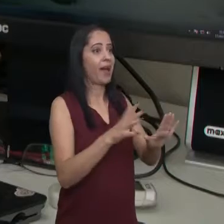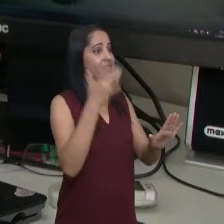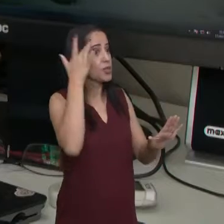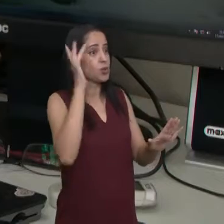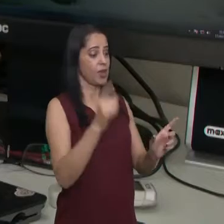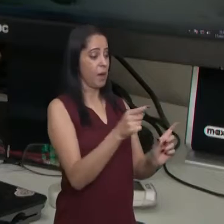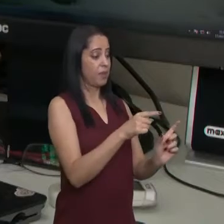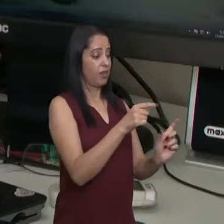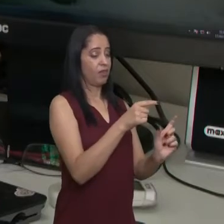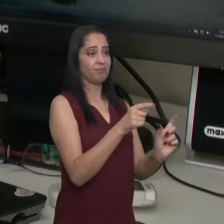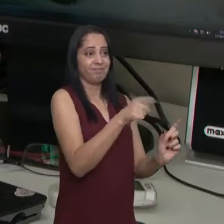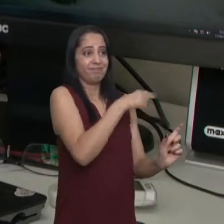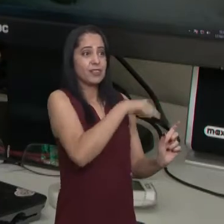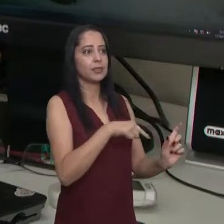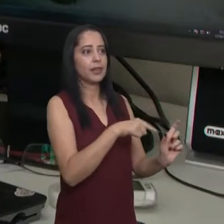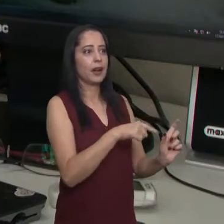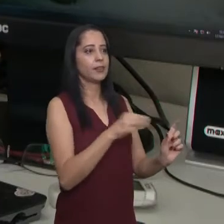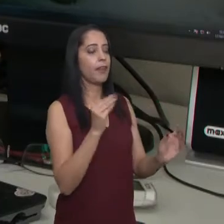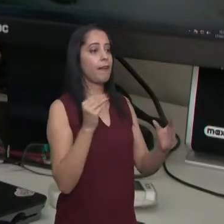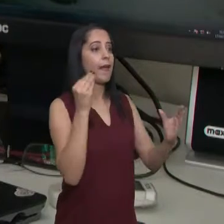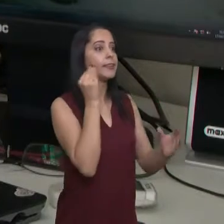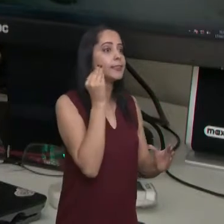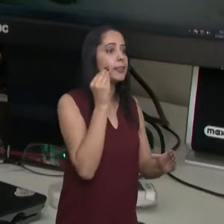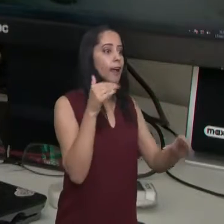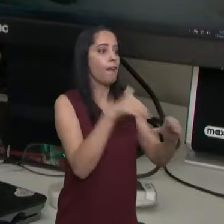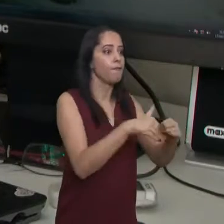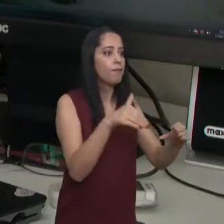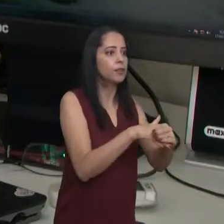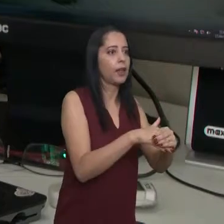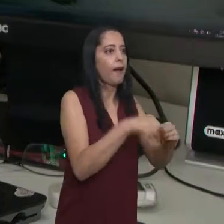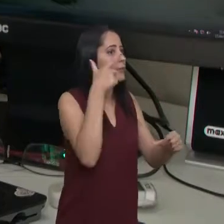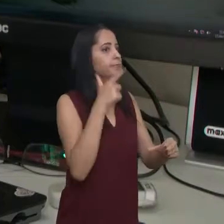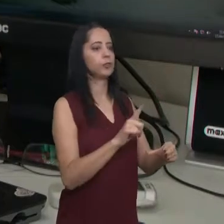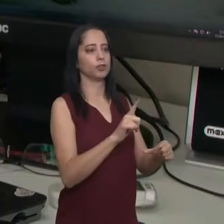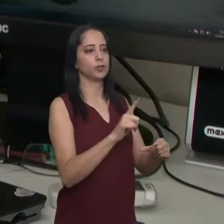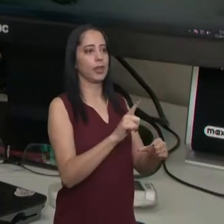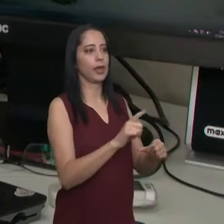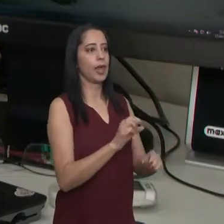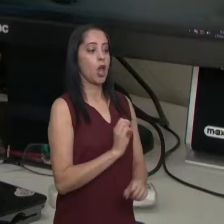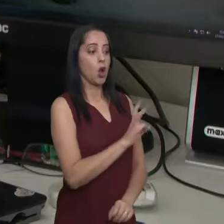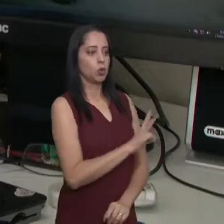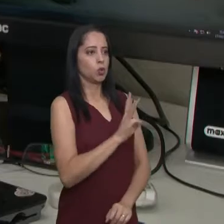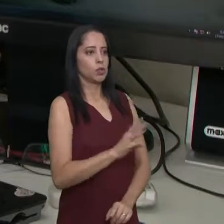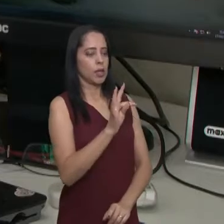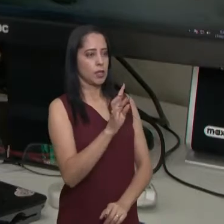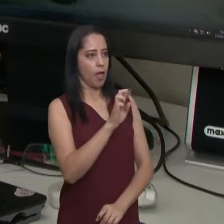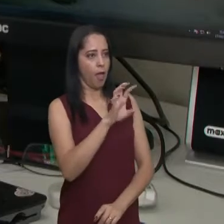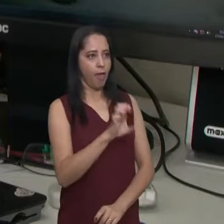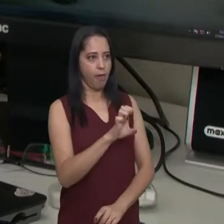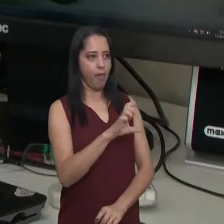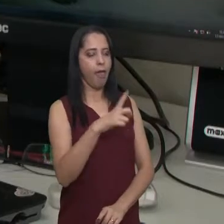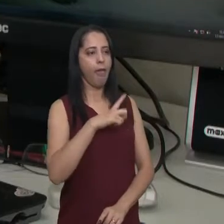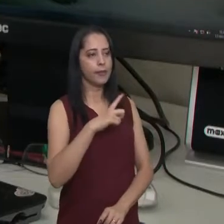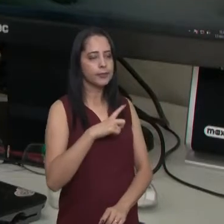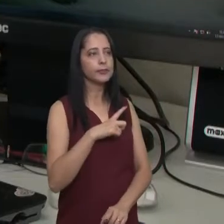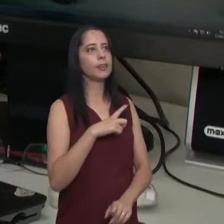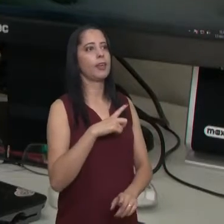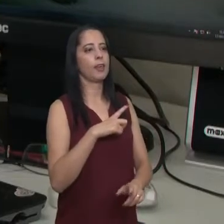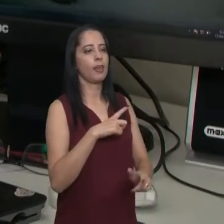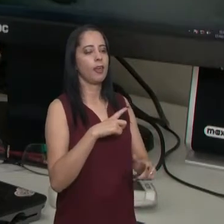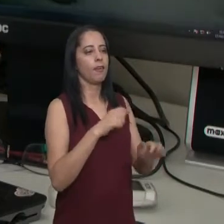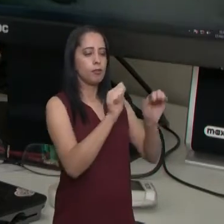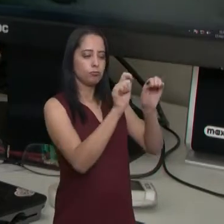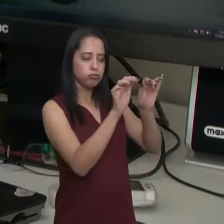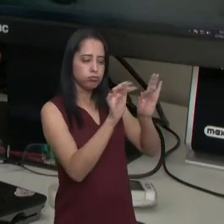título cancelado, né? E vão tentar votar e não vão conseguir. No site do TRE de São Paulo tem lá situação eleitoral também, que